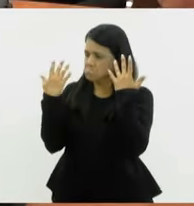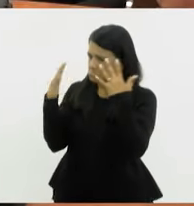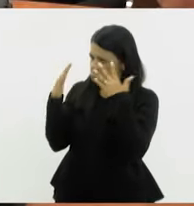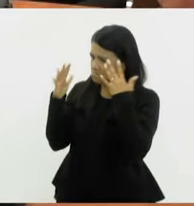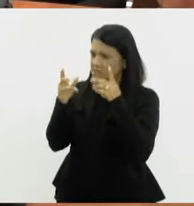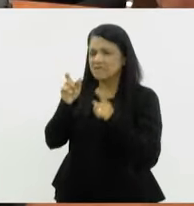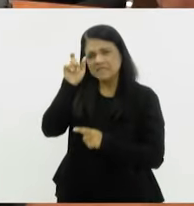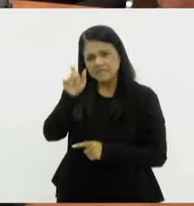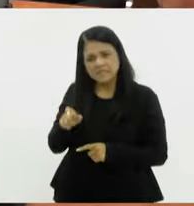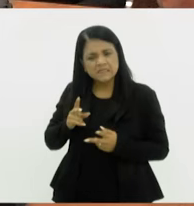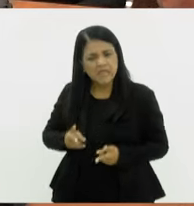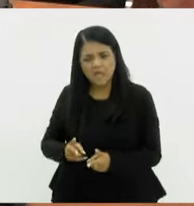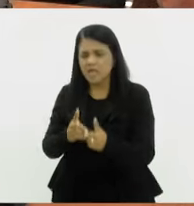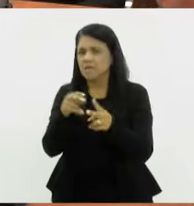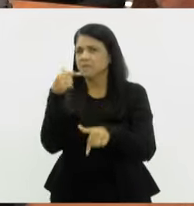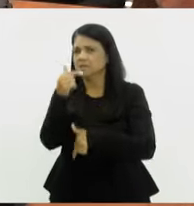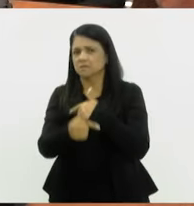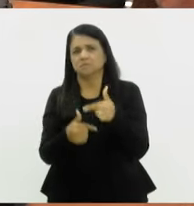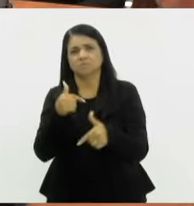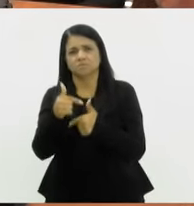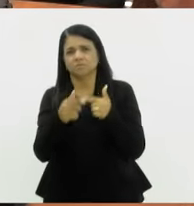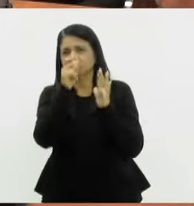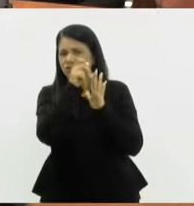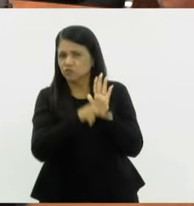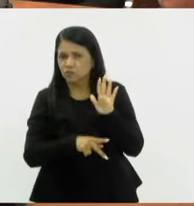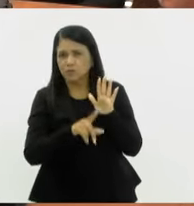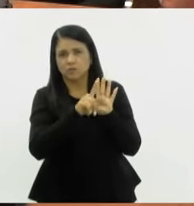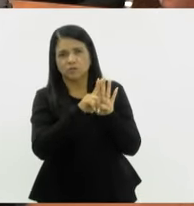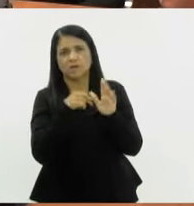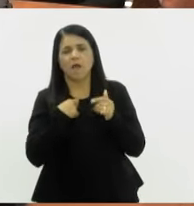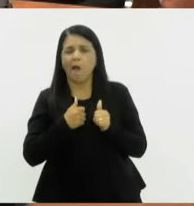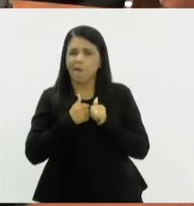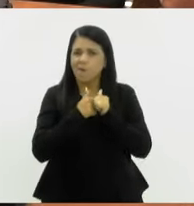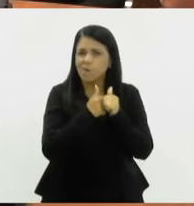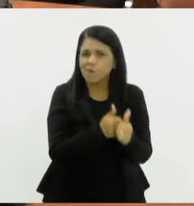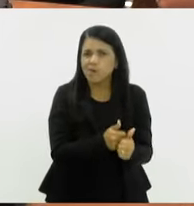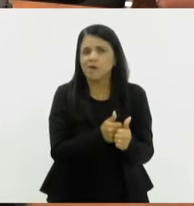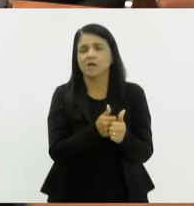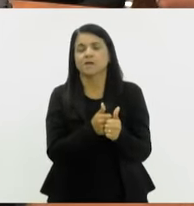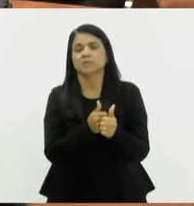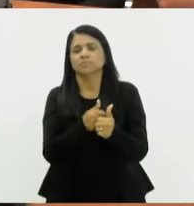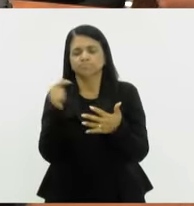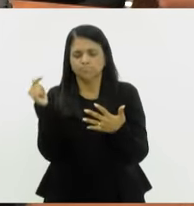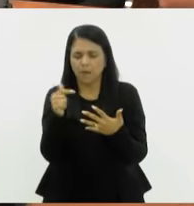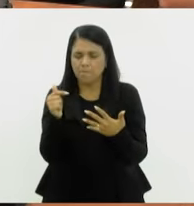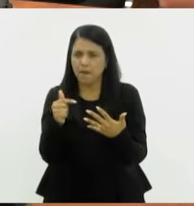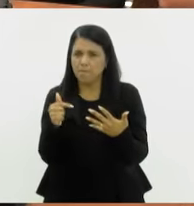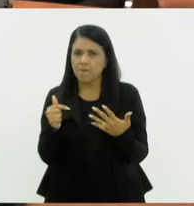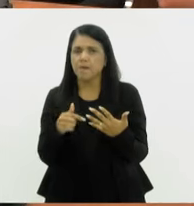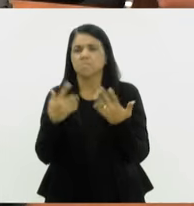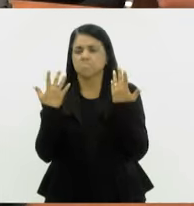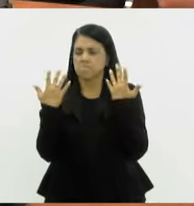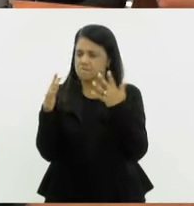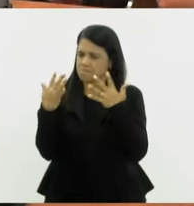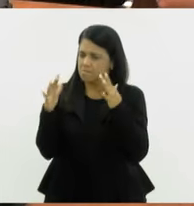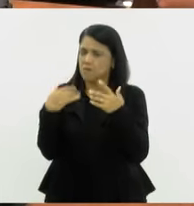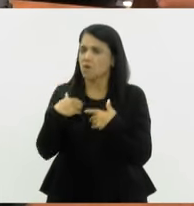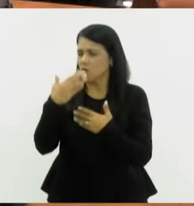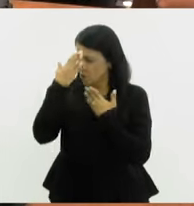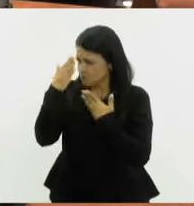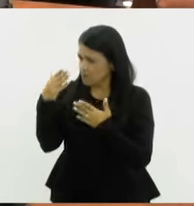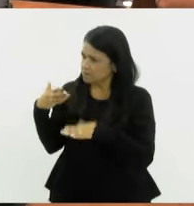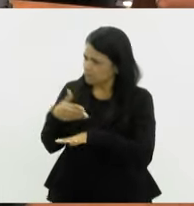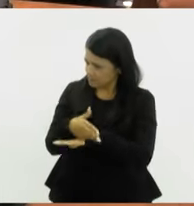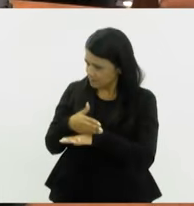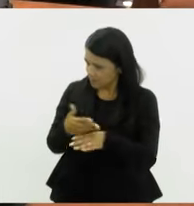sempre conosco olhando todos os projetos acompanhando tudo pontuando parabéns e obrigado por estar aqui tá